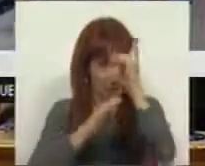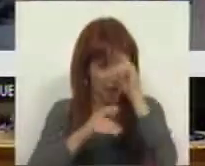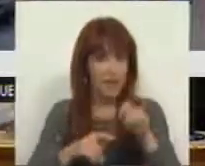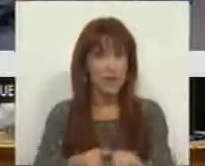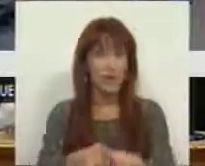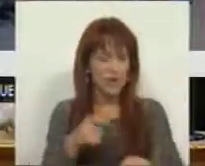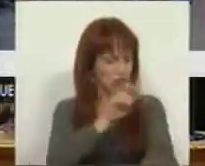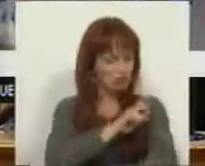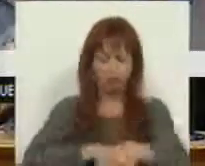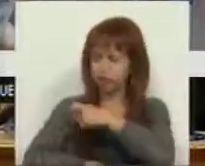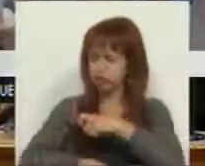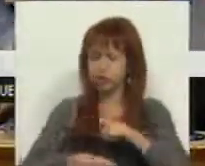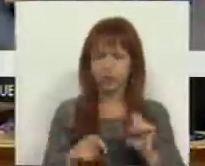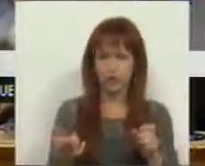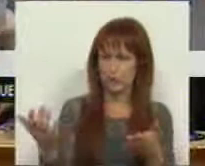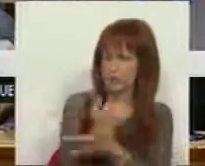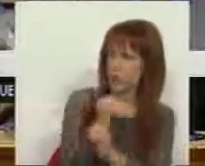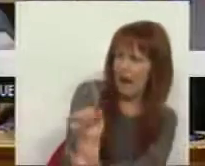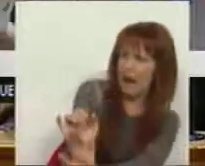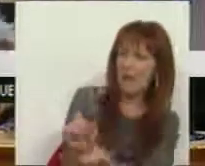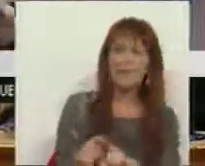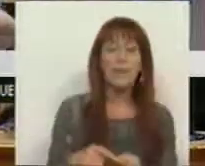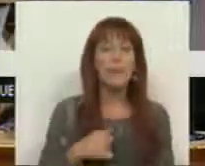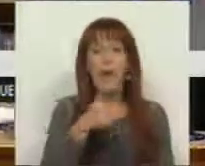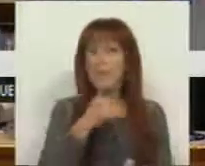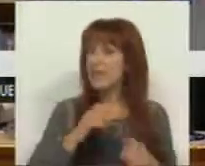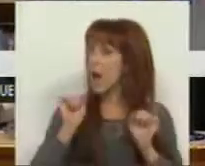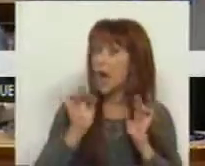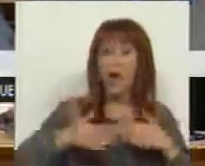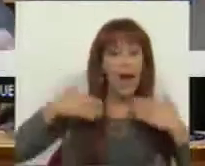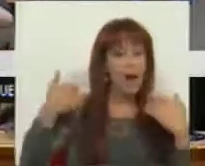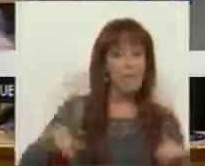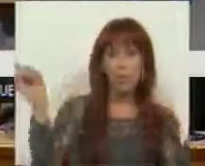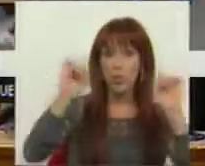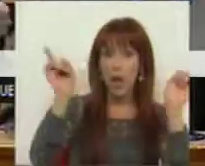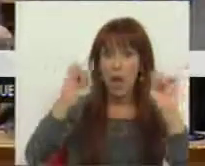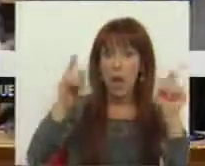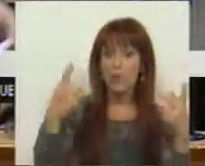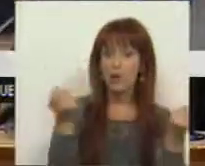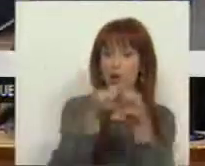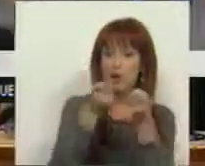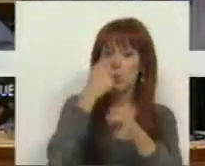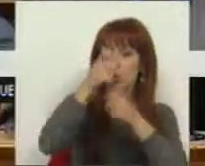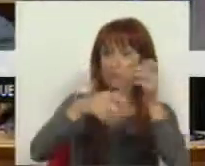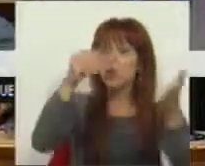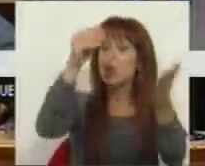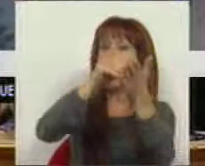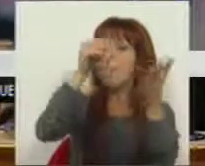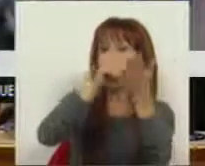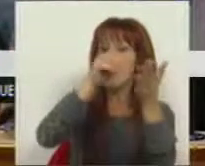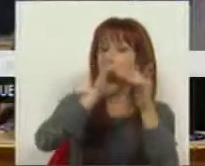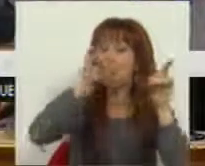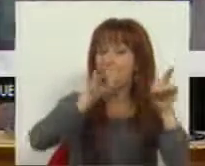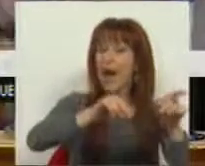do repelente é uma medida que não deve ser abandonada, porque junto de populações pobres